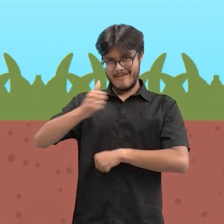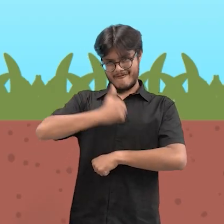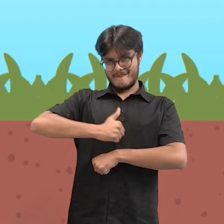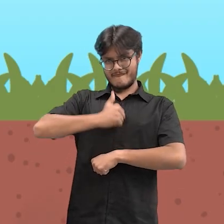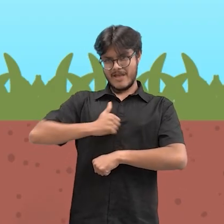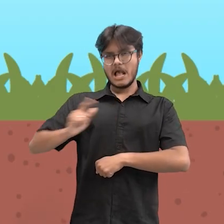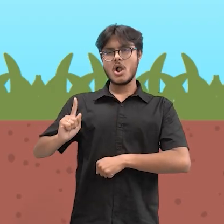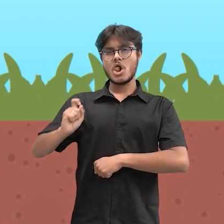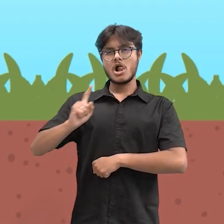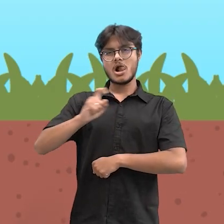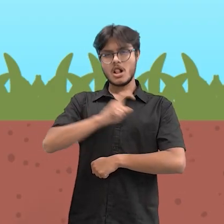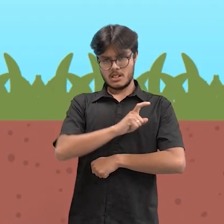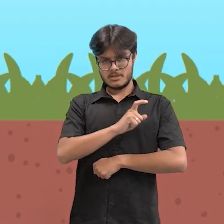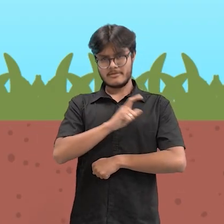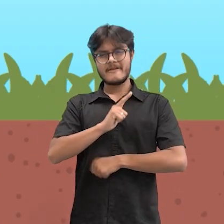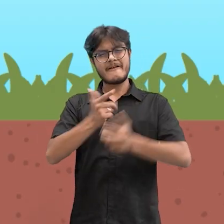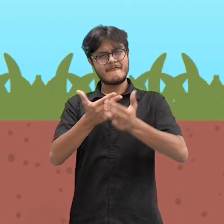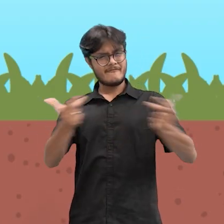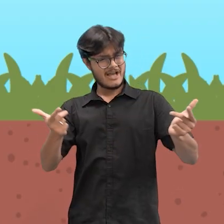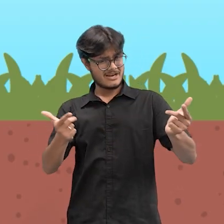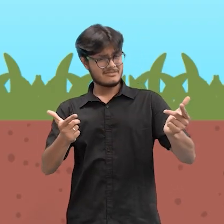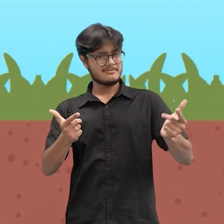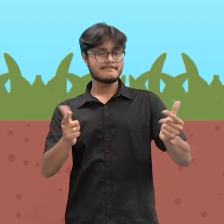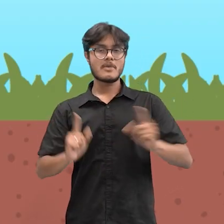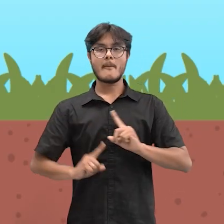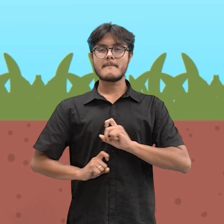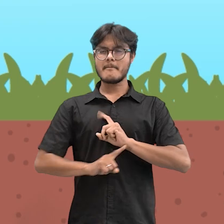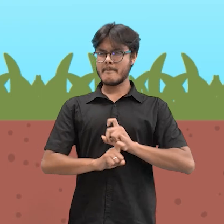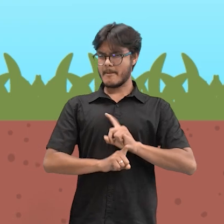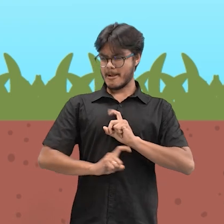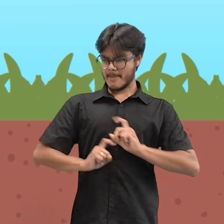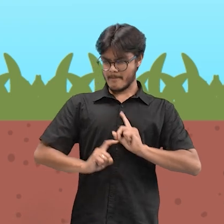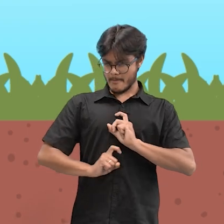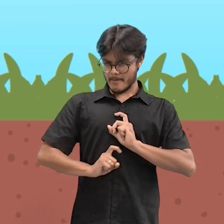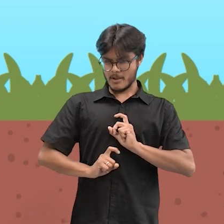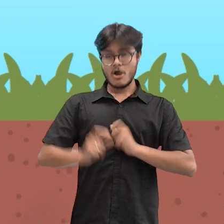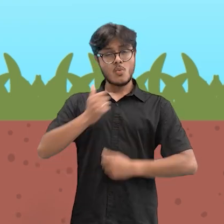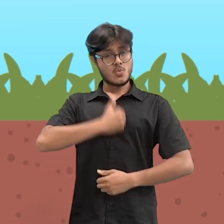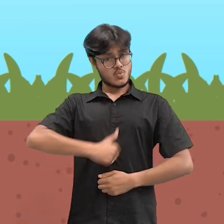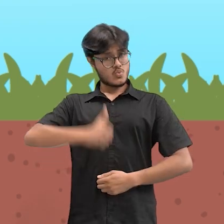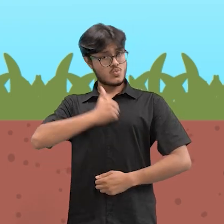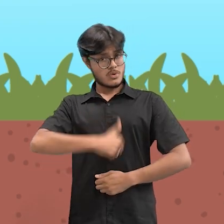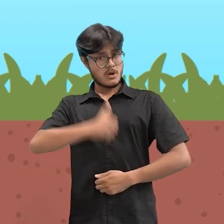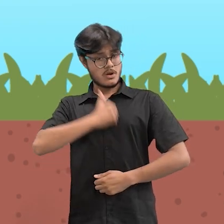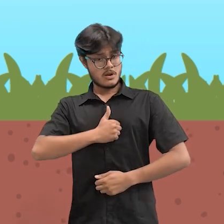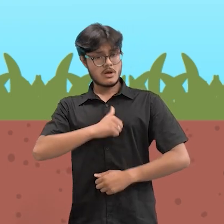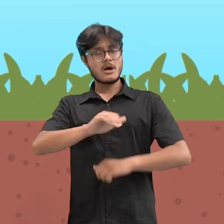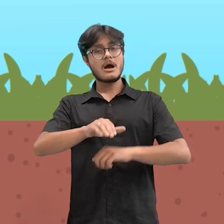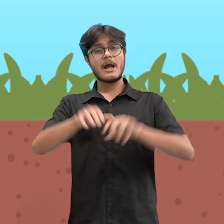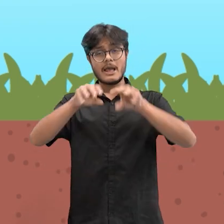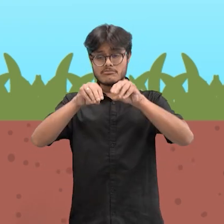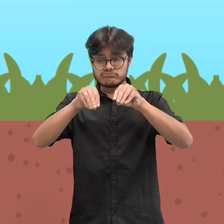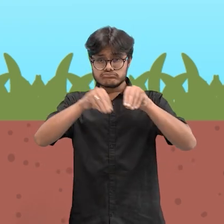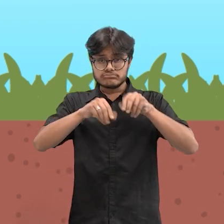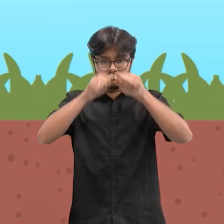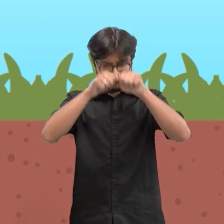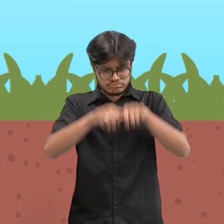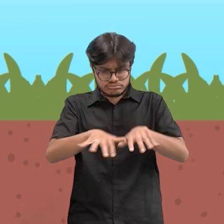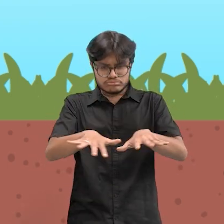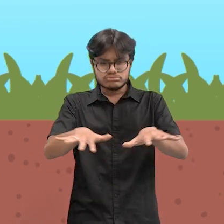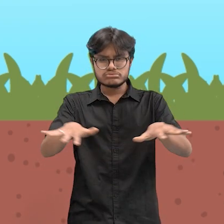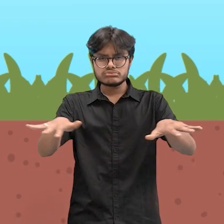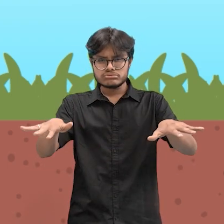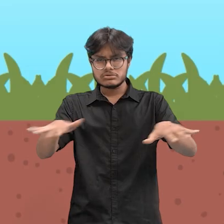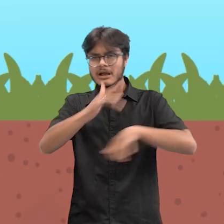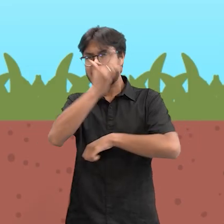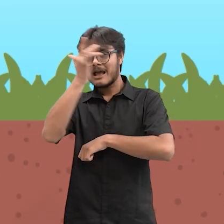pessoa doente larvas, certo? Larvas que vão eclodir no solo. E aí a